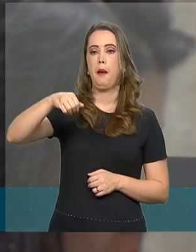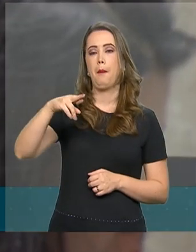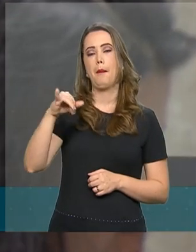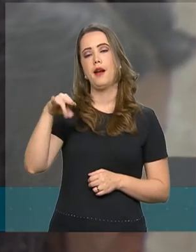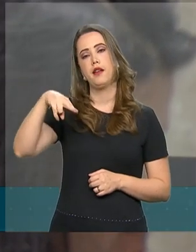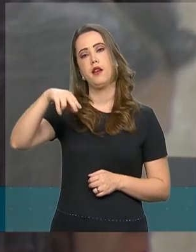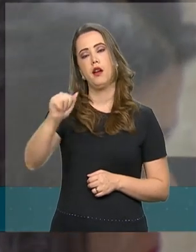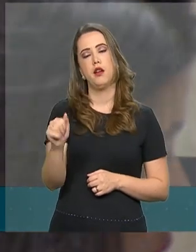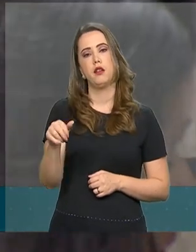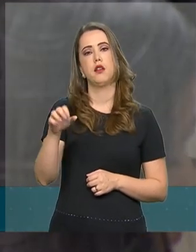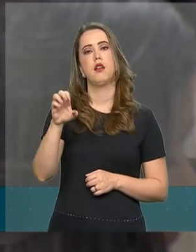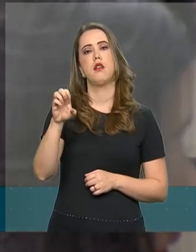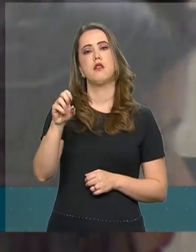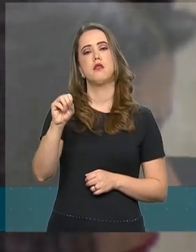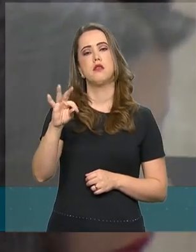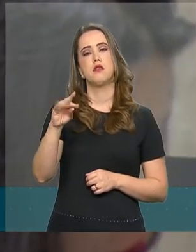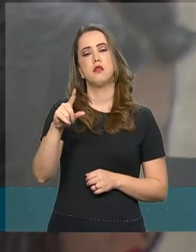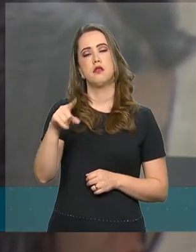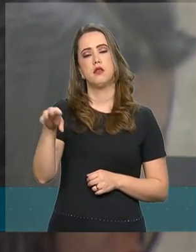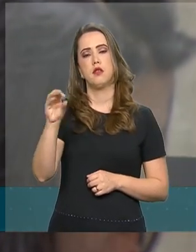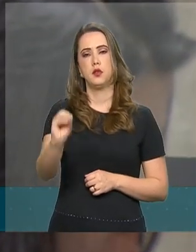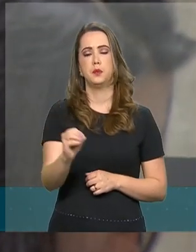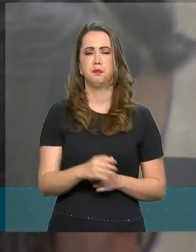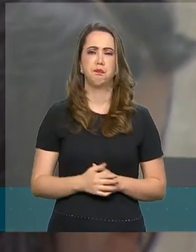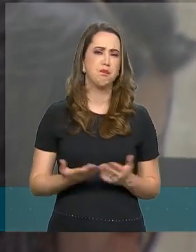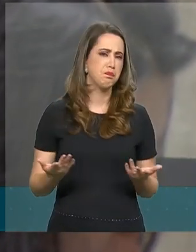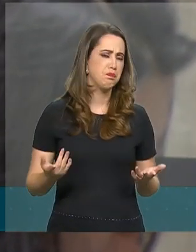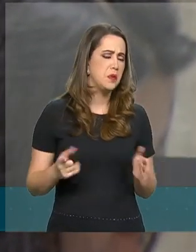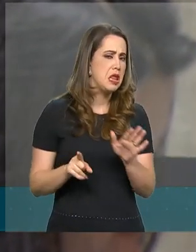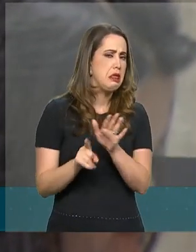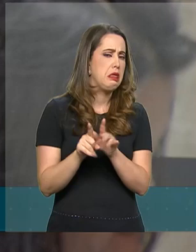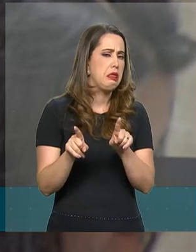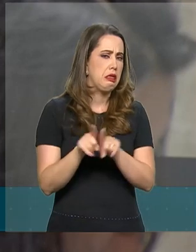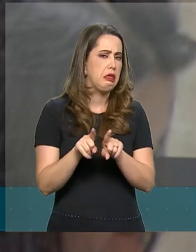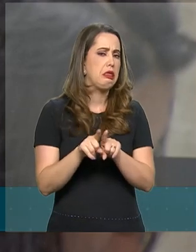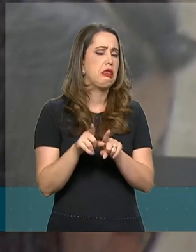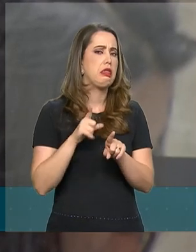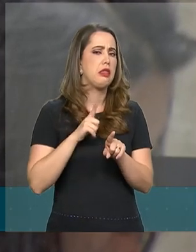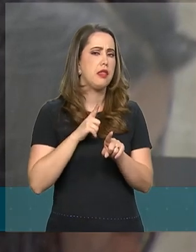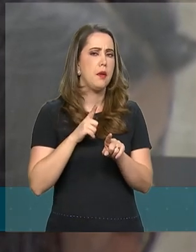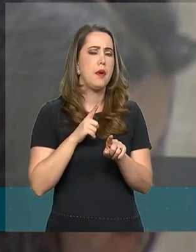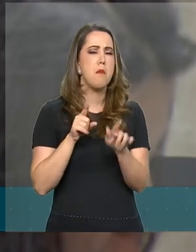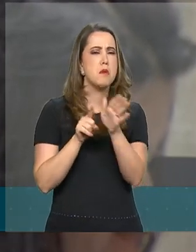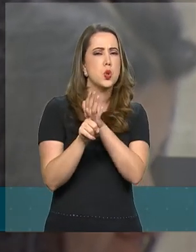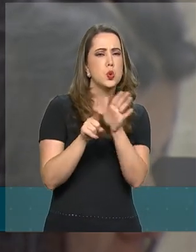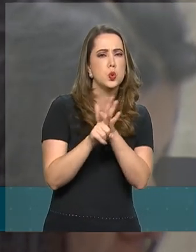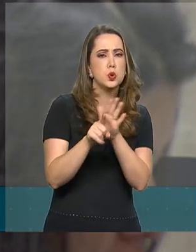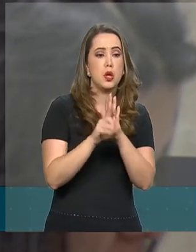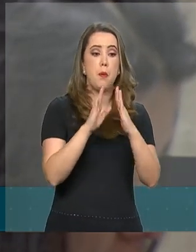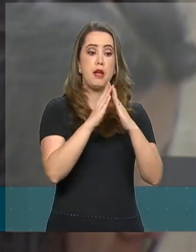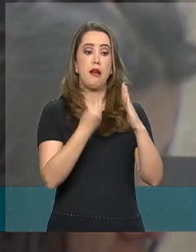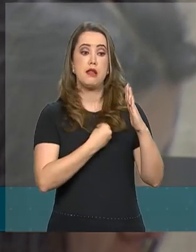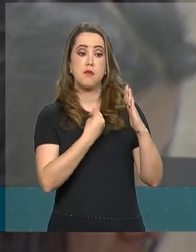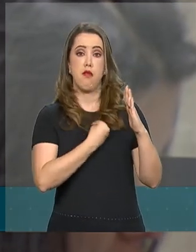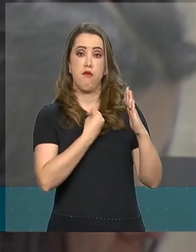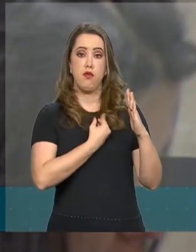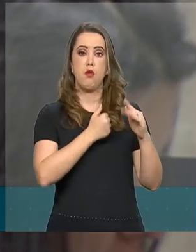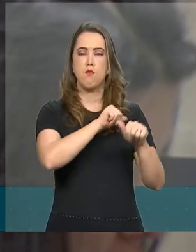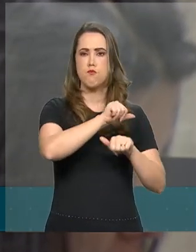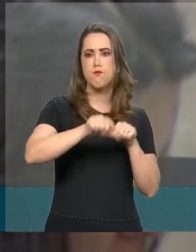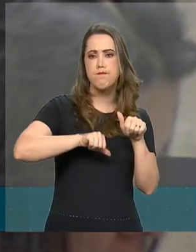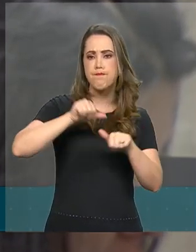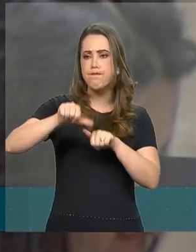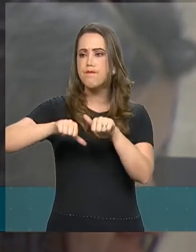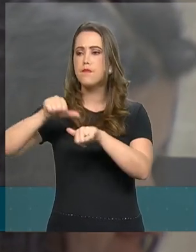a uma especulação de que o programa minha casa minha vida sofrerá grandes mudanças é que mudanças seriam essas o